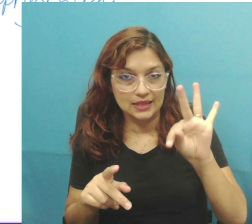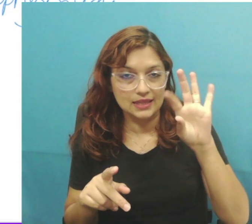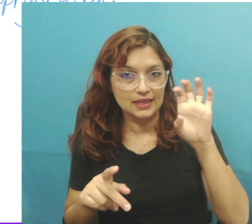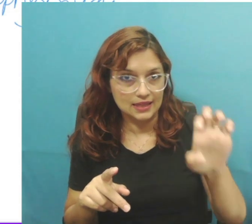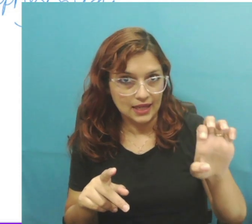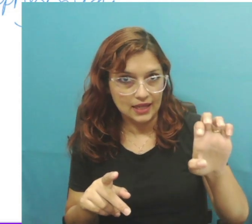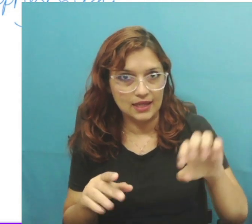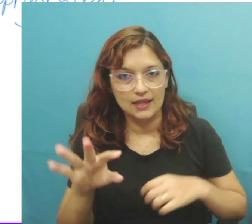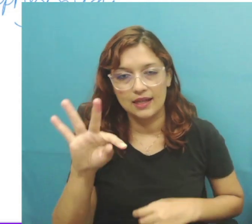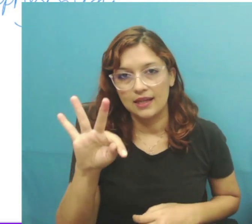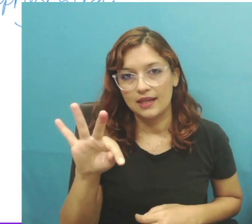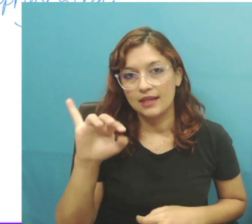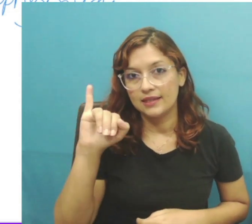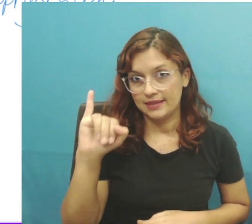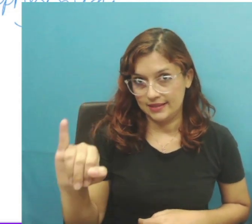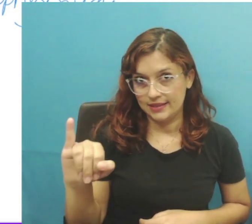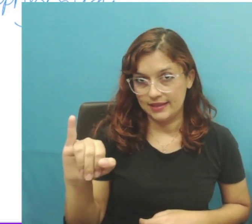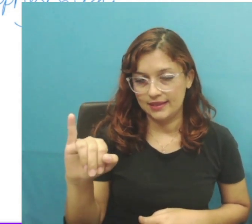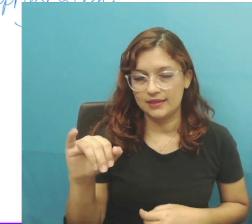Agora,